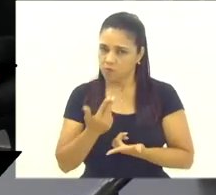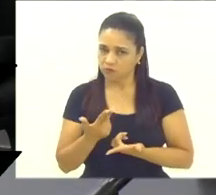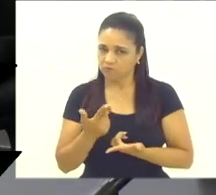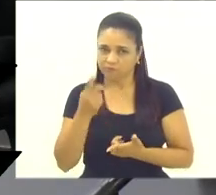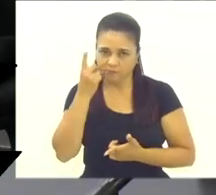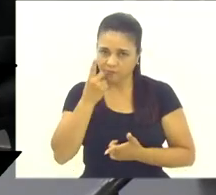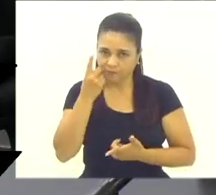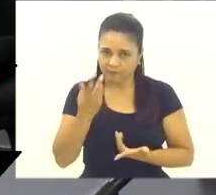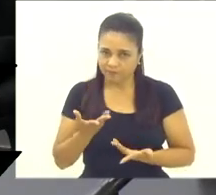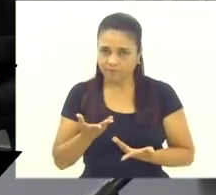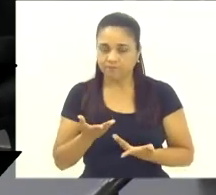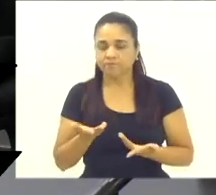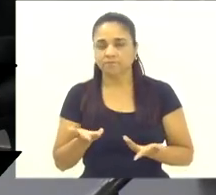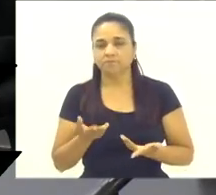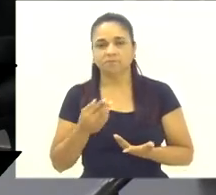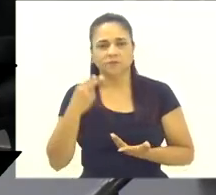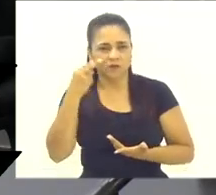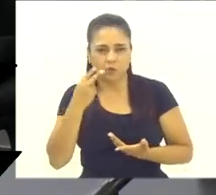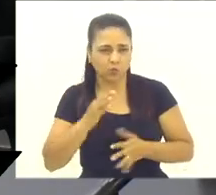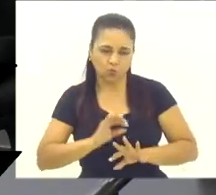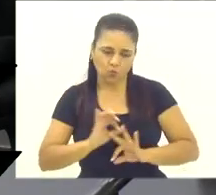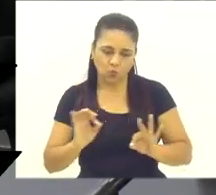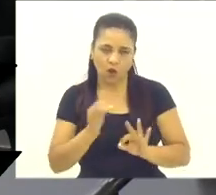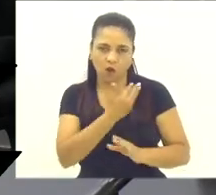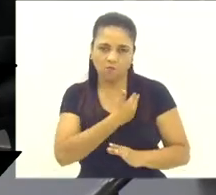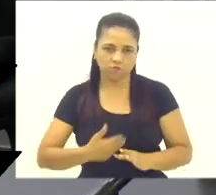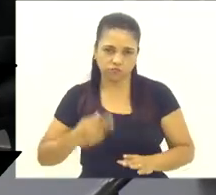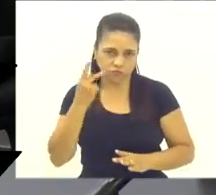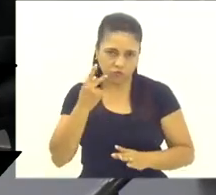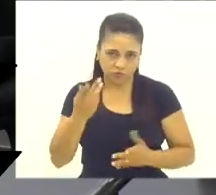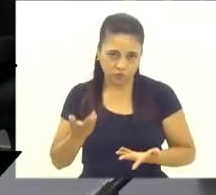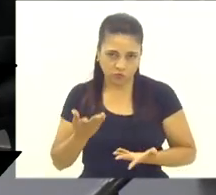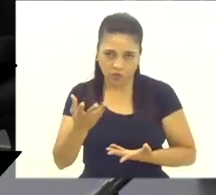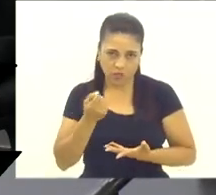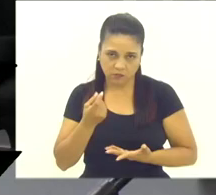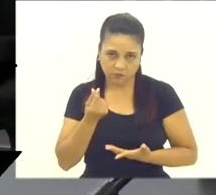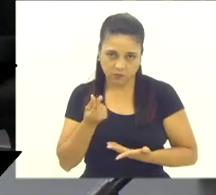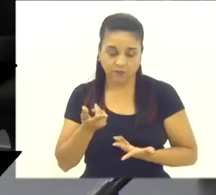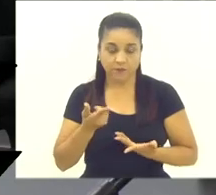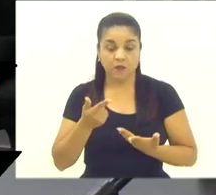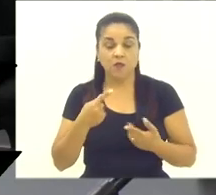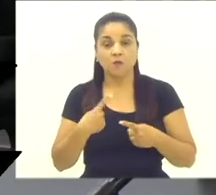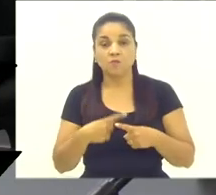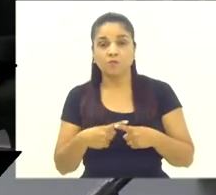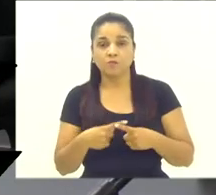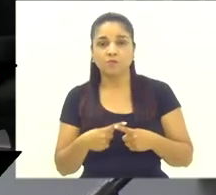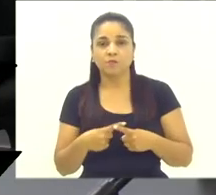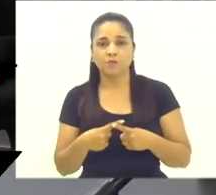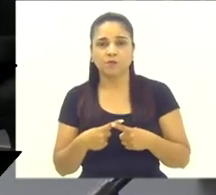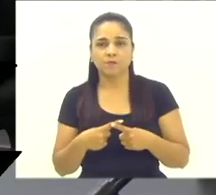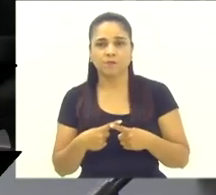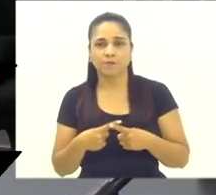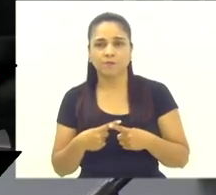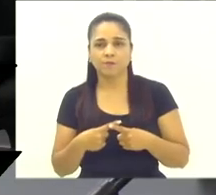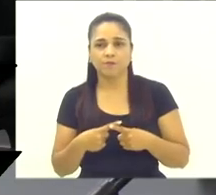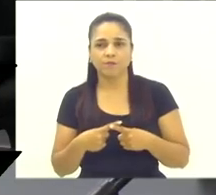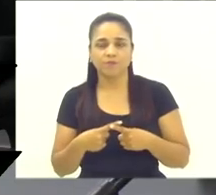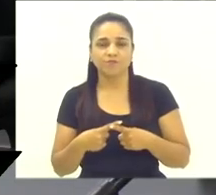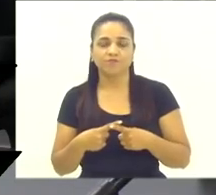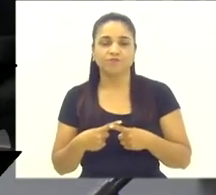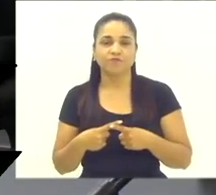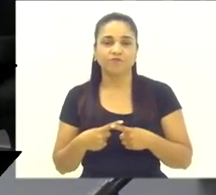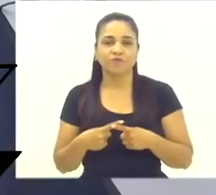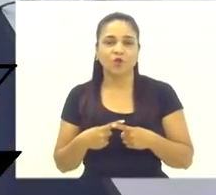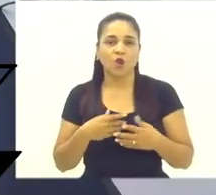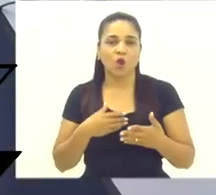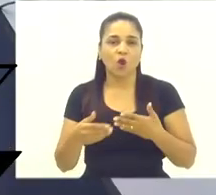a gente tem um uma possibilidade você abre uma porta aí para que parlamentares da